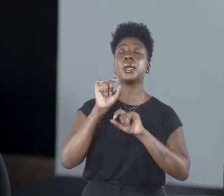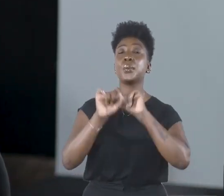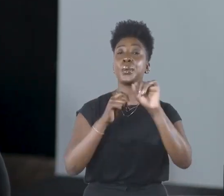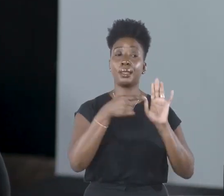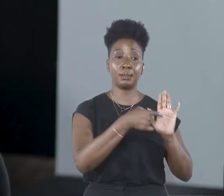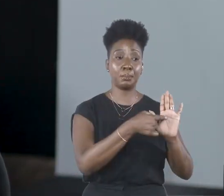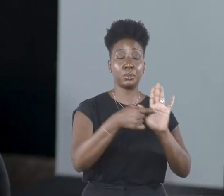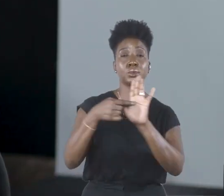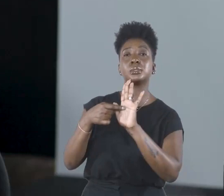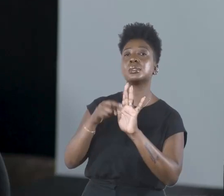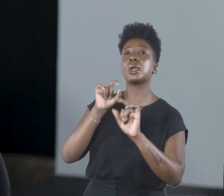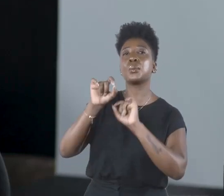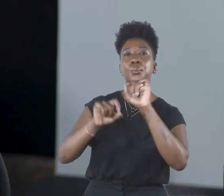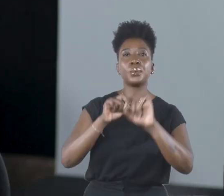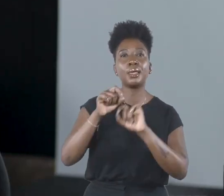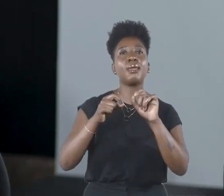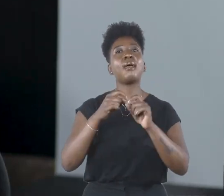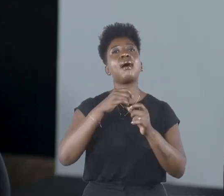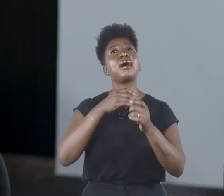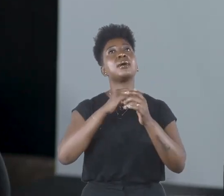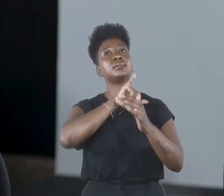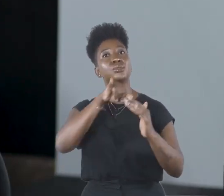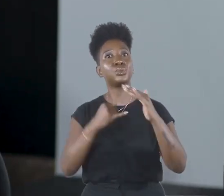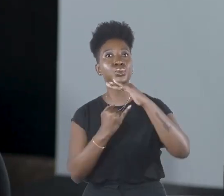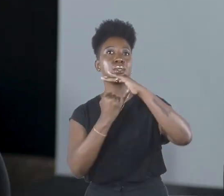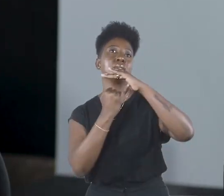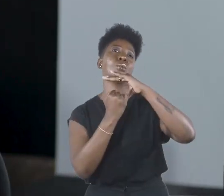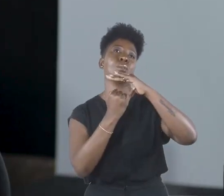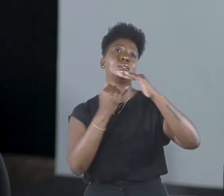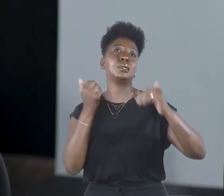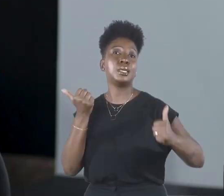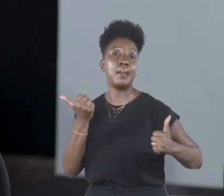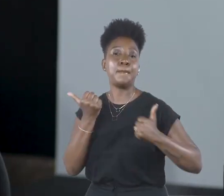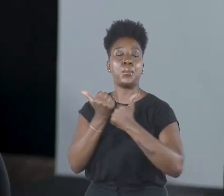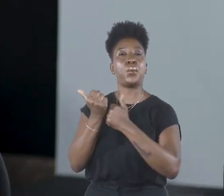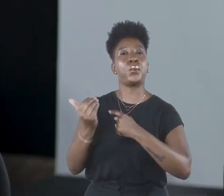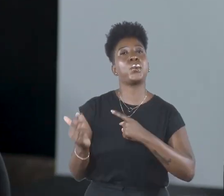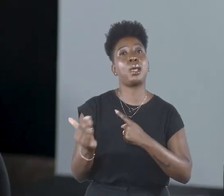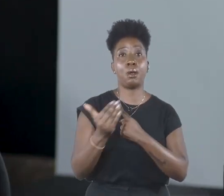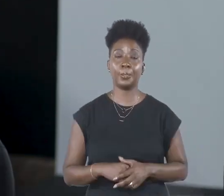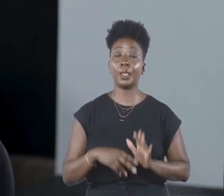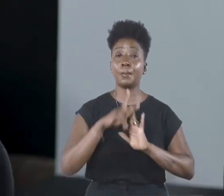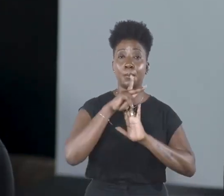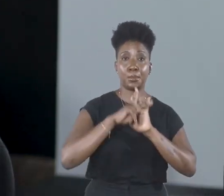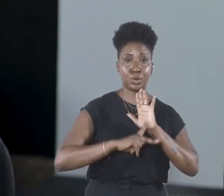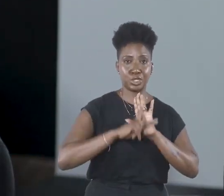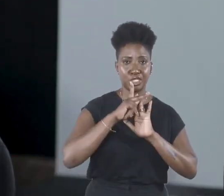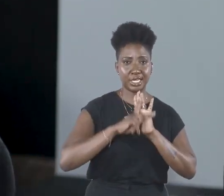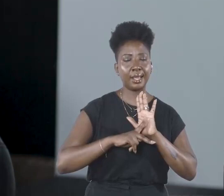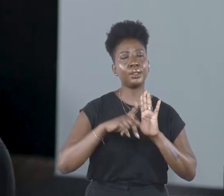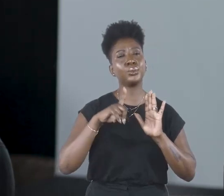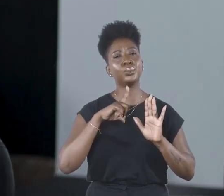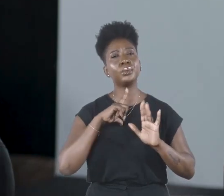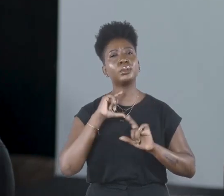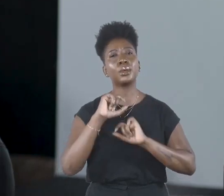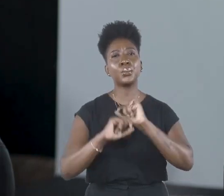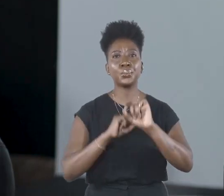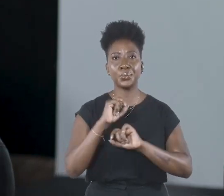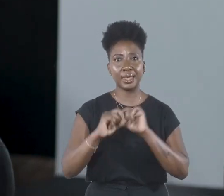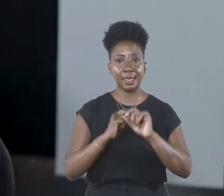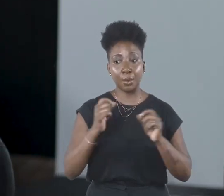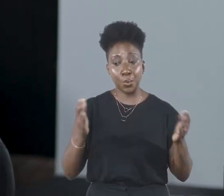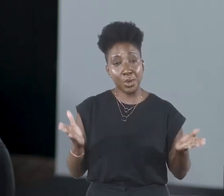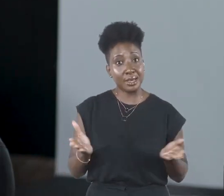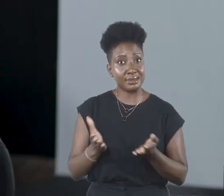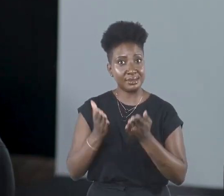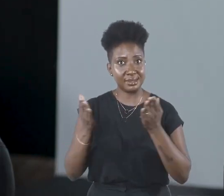migrantes e dando visibilidade às instituições que acolhem os mesmos. Este projeto conta